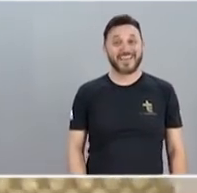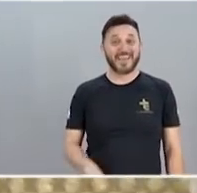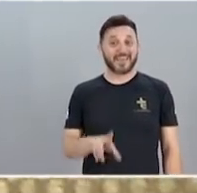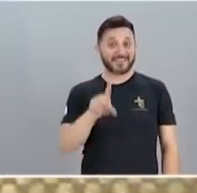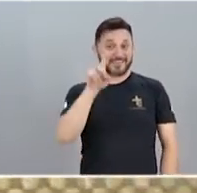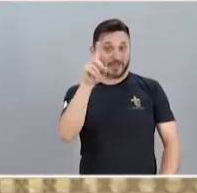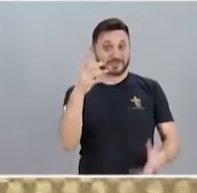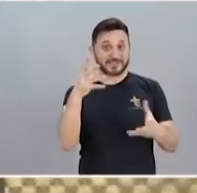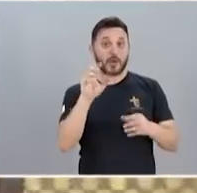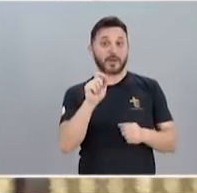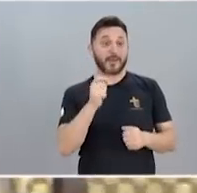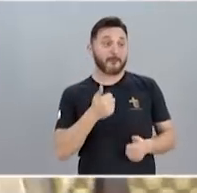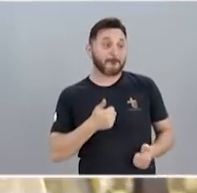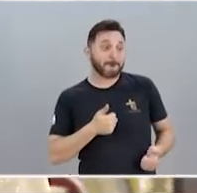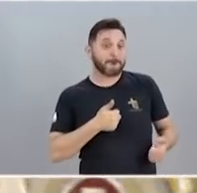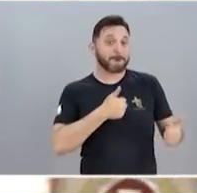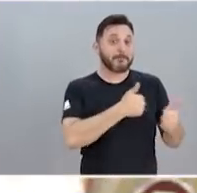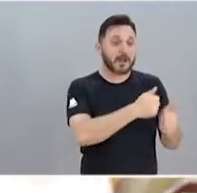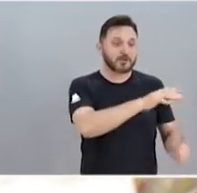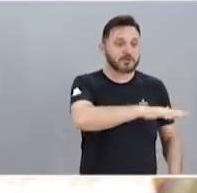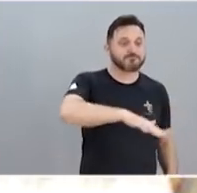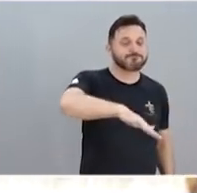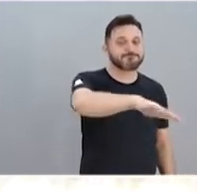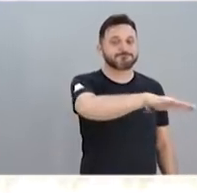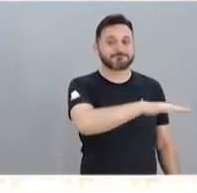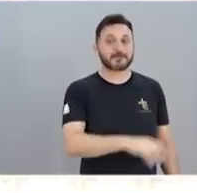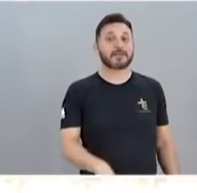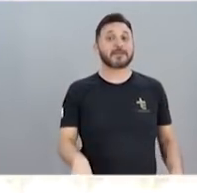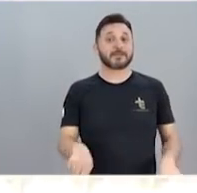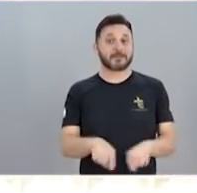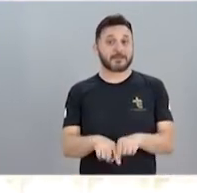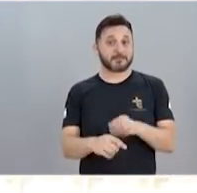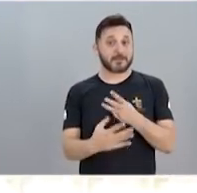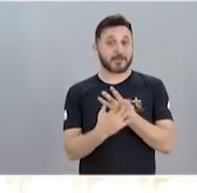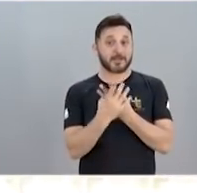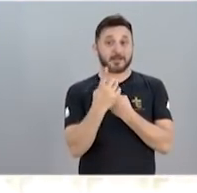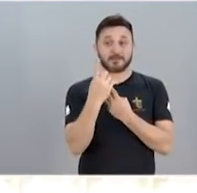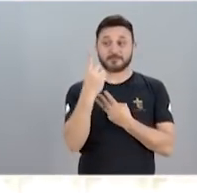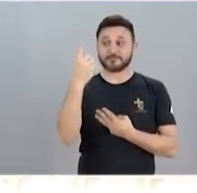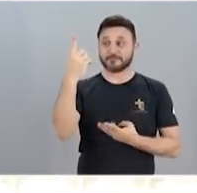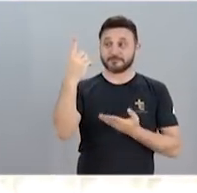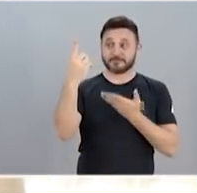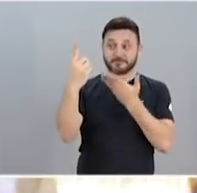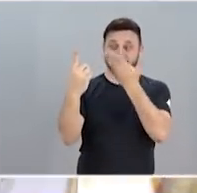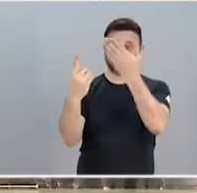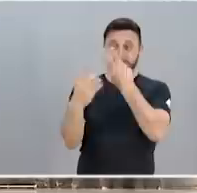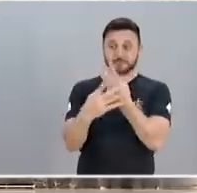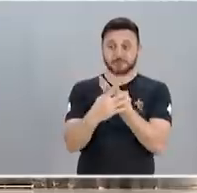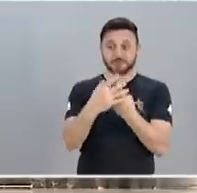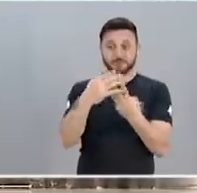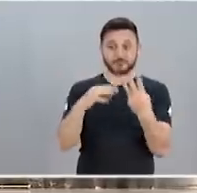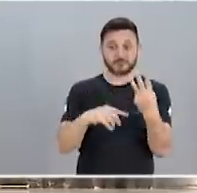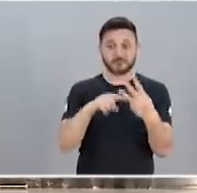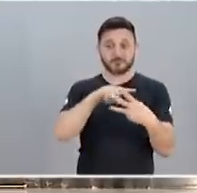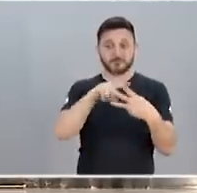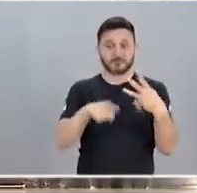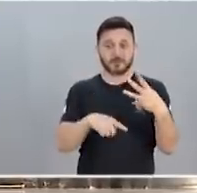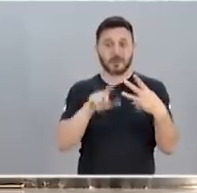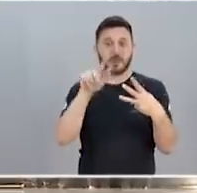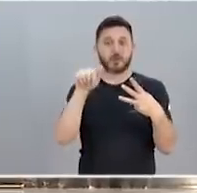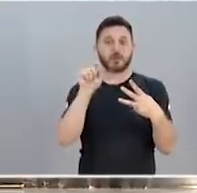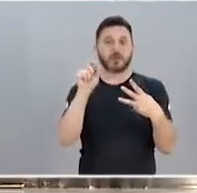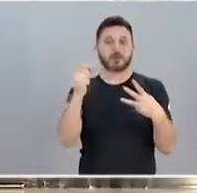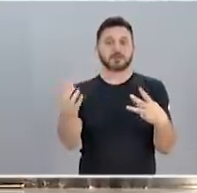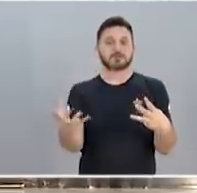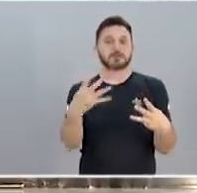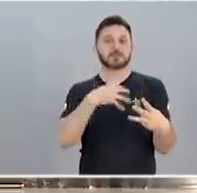Deus quer estar perto. E a Santíssima Trindade é uma expressão da proximidade de